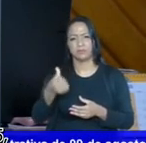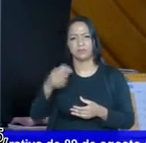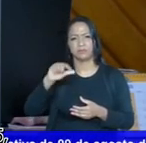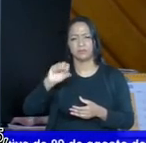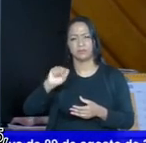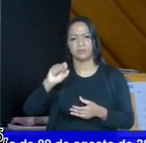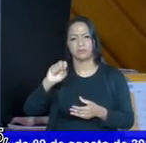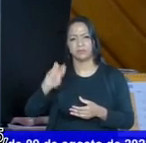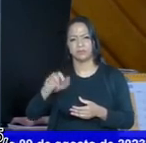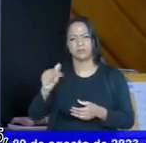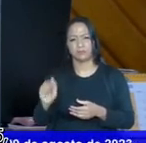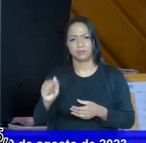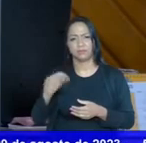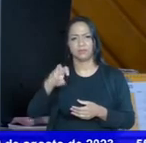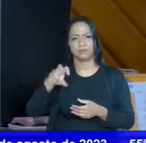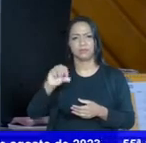5069.867, 5069.890,